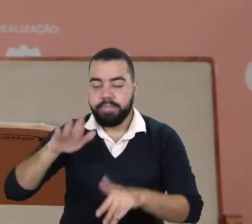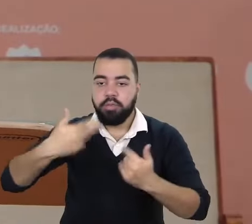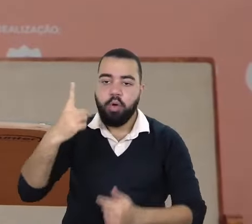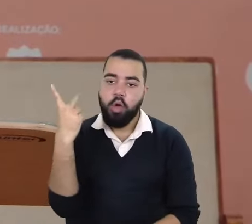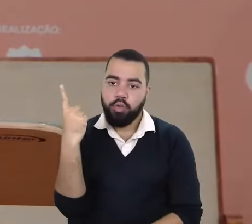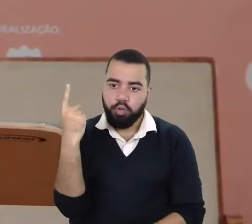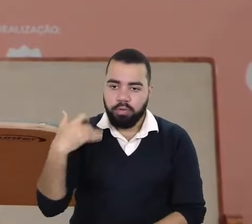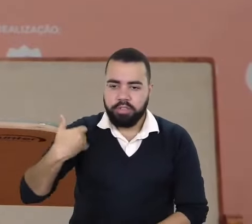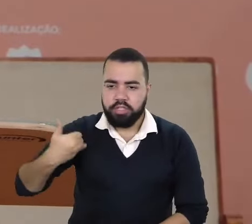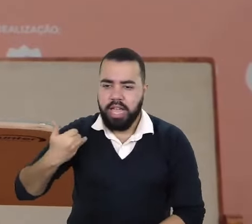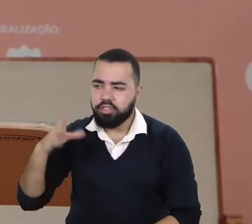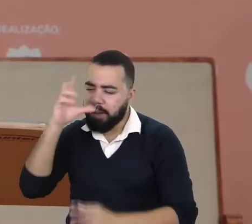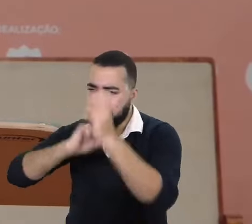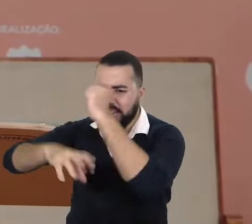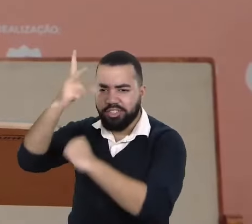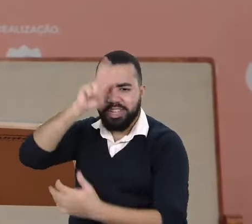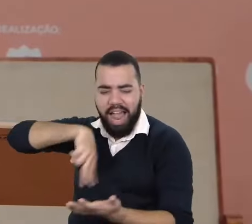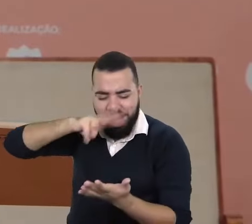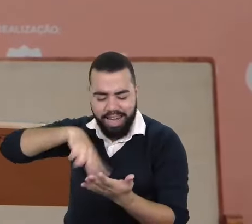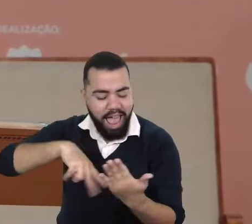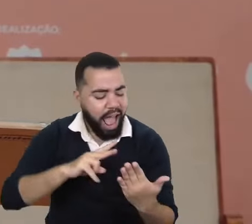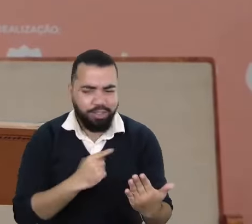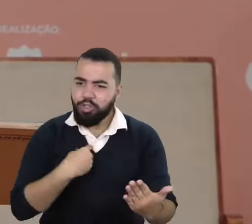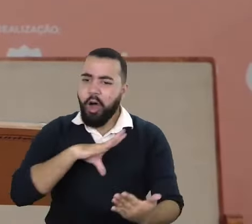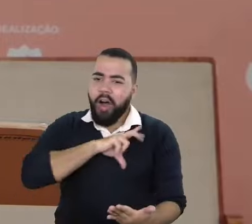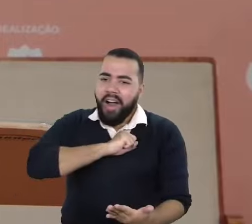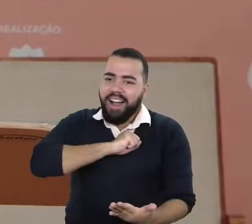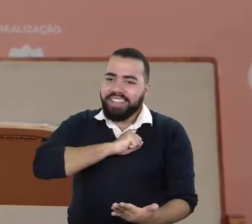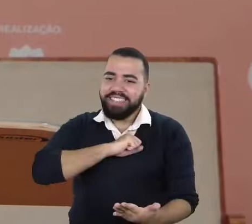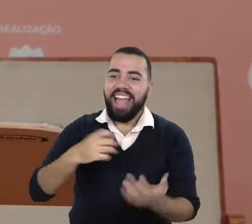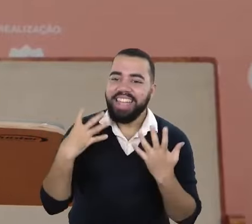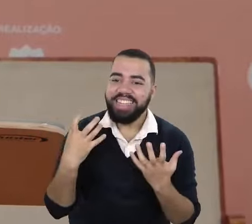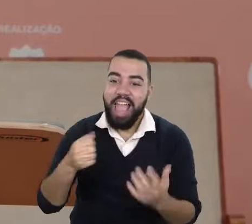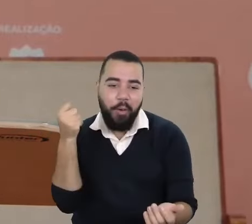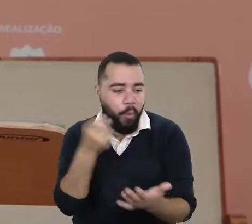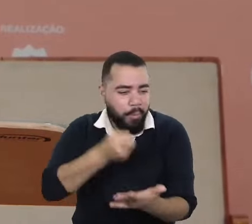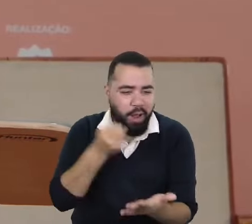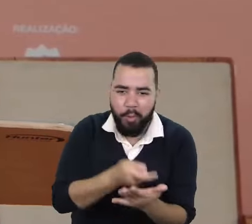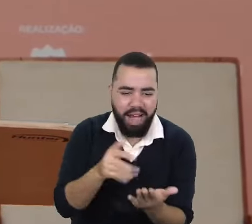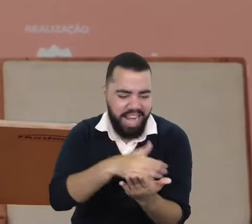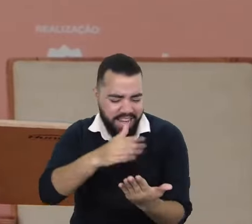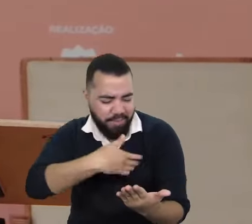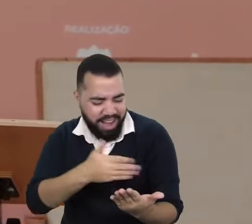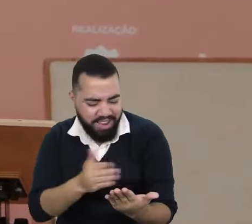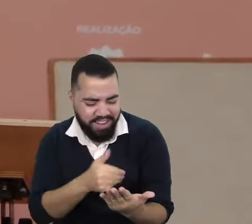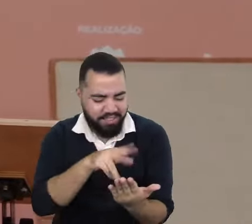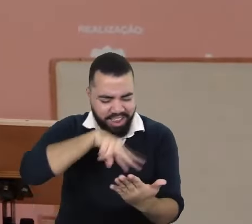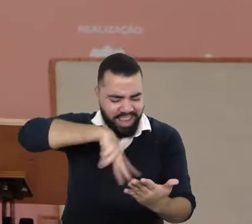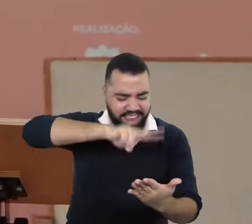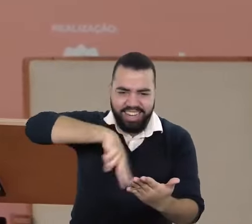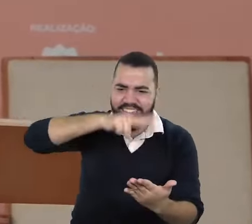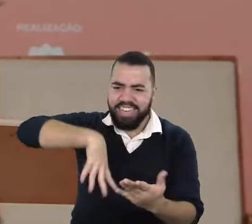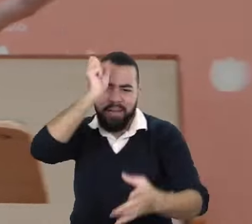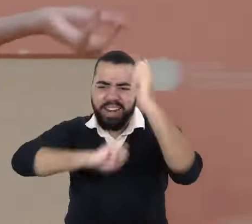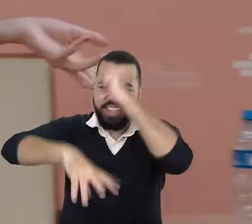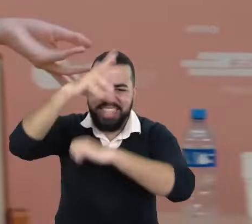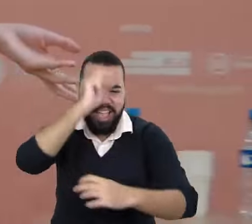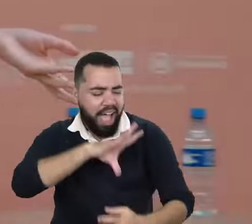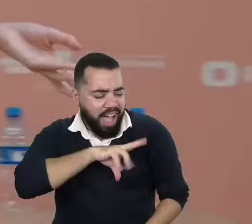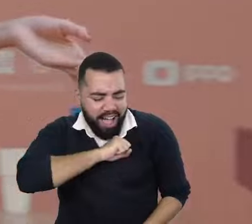comecei a aprender. Depois que eu aprendi a ler, eu descobri como ler era bom. Eu queria todos os livros, eu queria ler. Comecei a ler bastante, né, mãe? Comecei a ler.